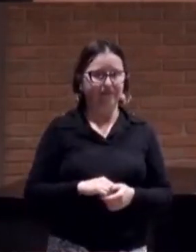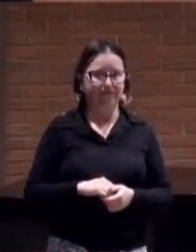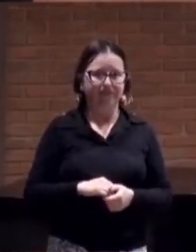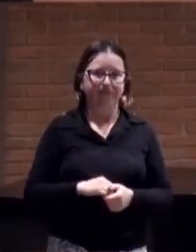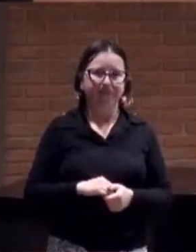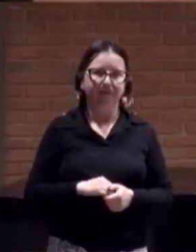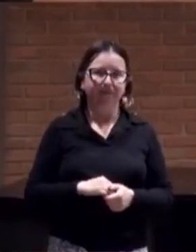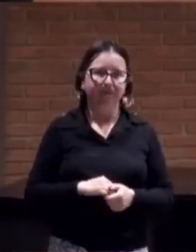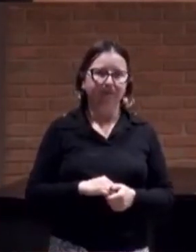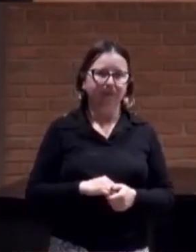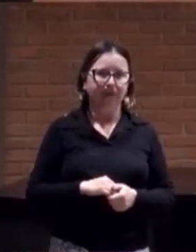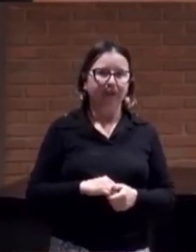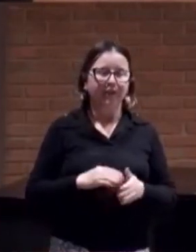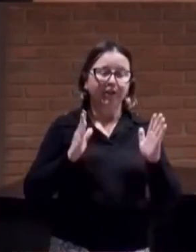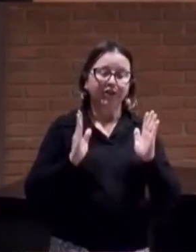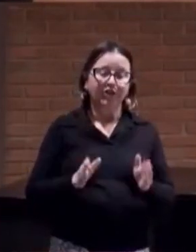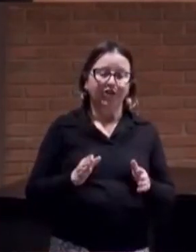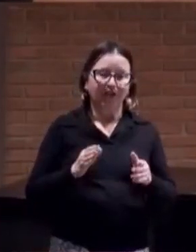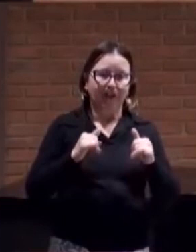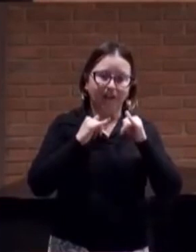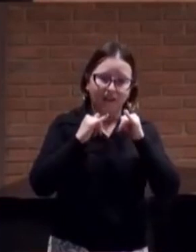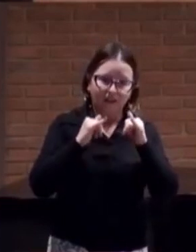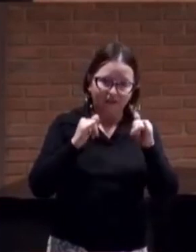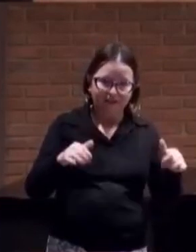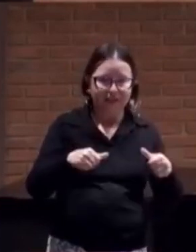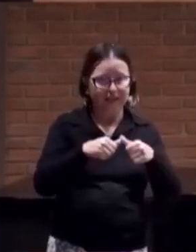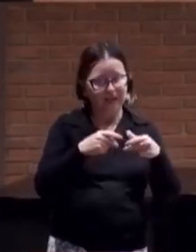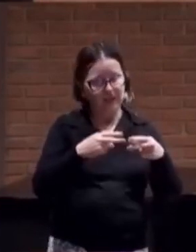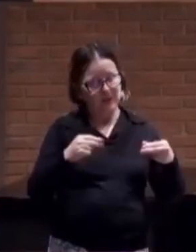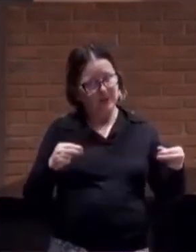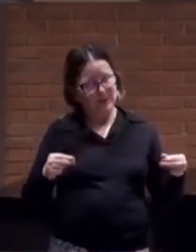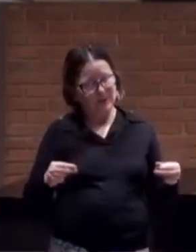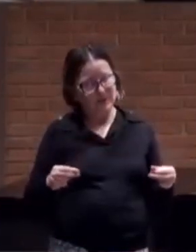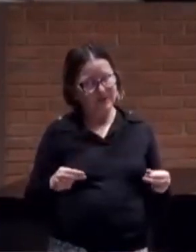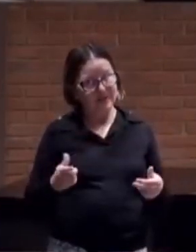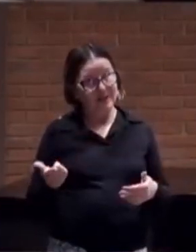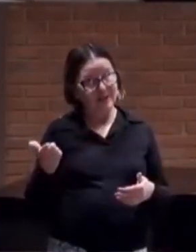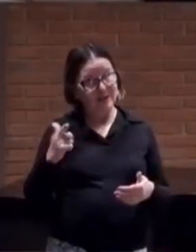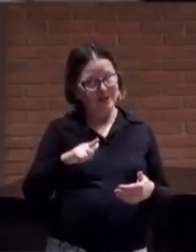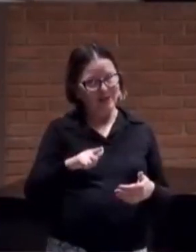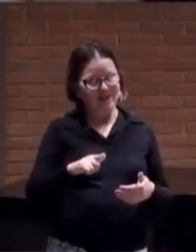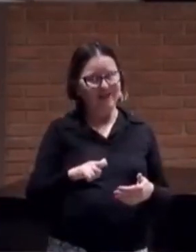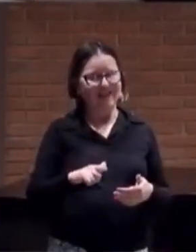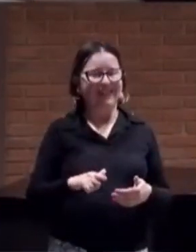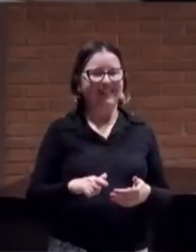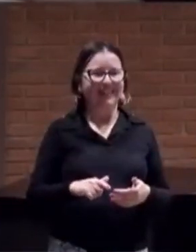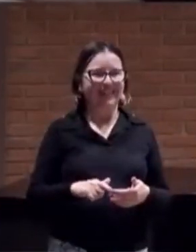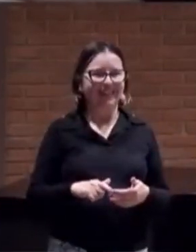Eu tenho dito essas coisas, vamos voltar para João 16, 1.